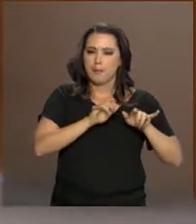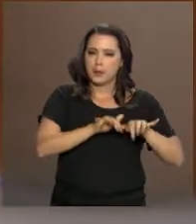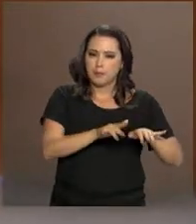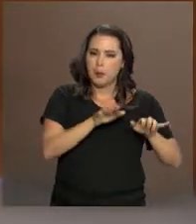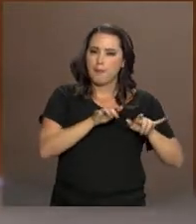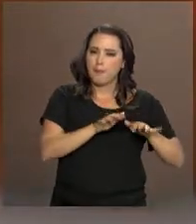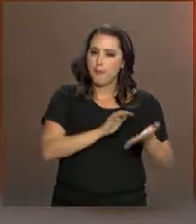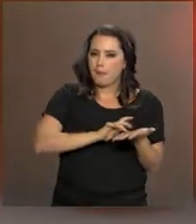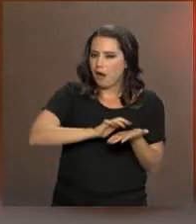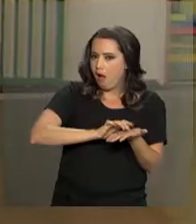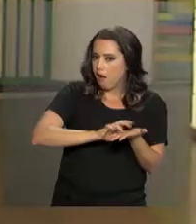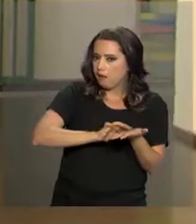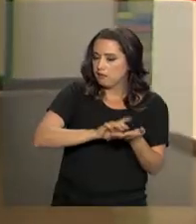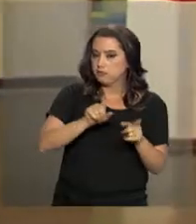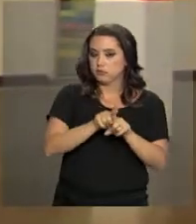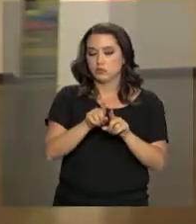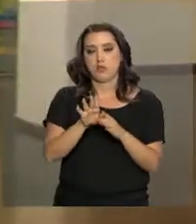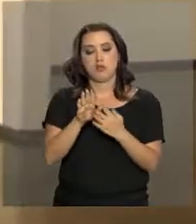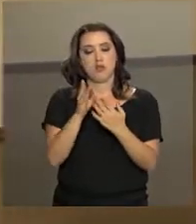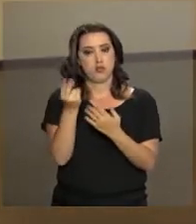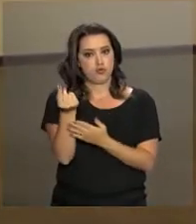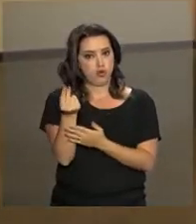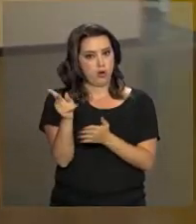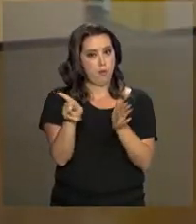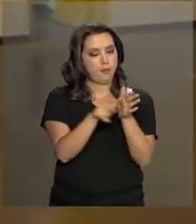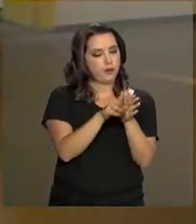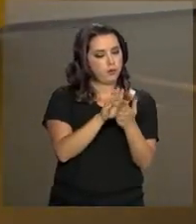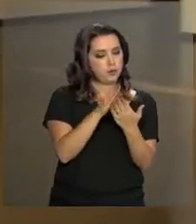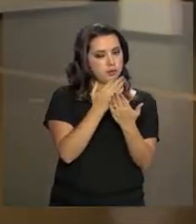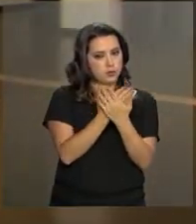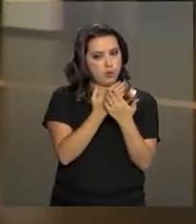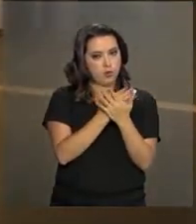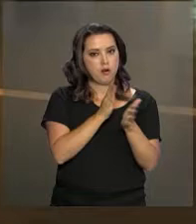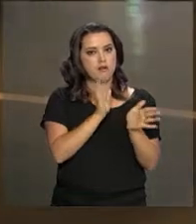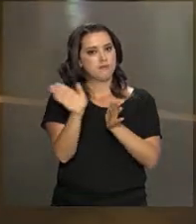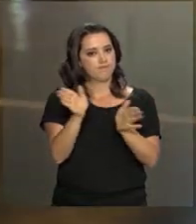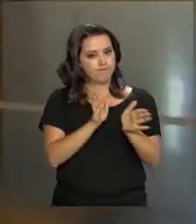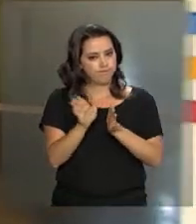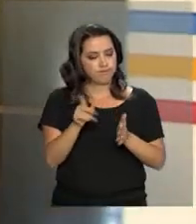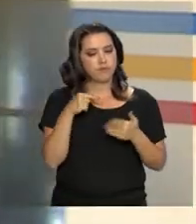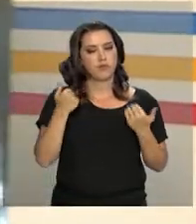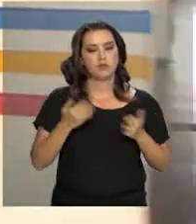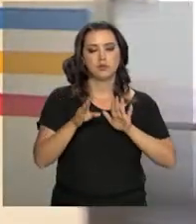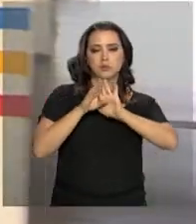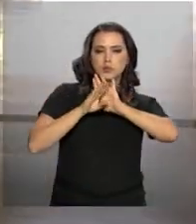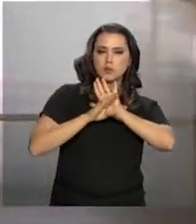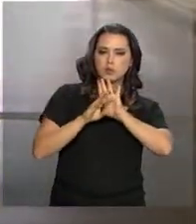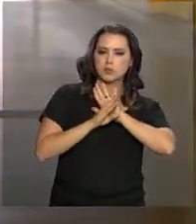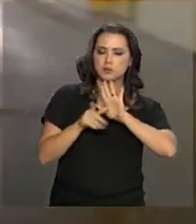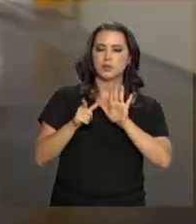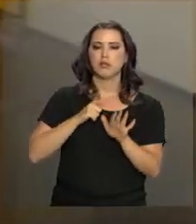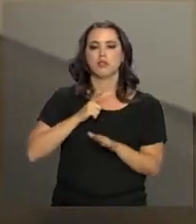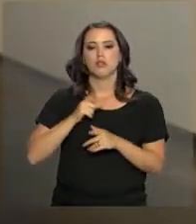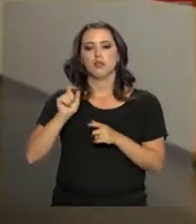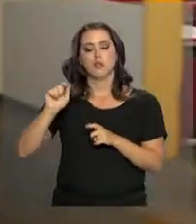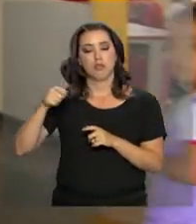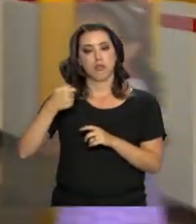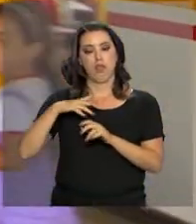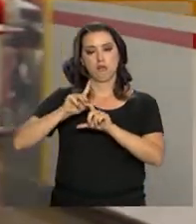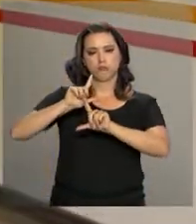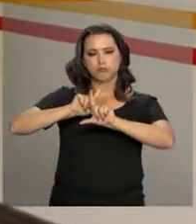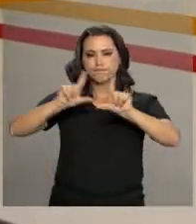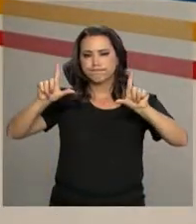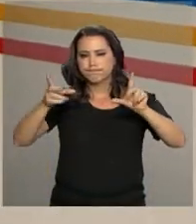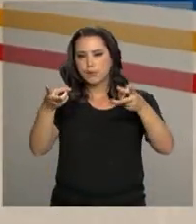conta com recursos do programa Escola Acessível do Ministério da Educação. Foi por meio desse programa que a escola instalou sinalizadores